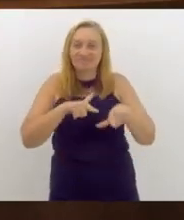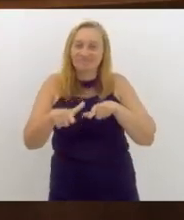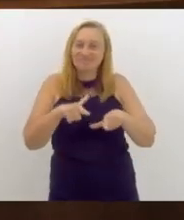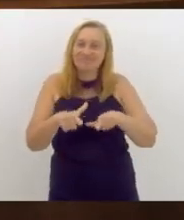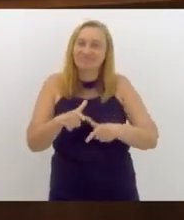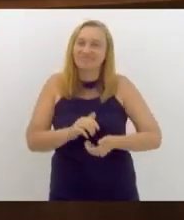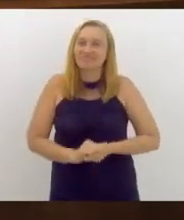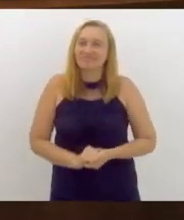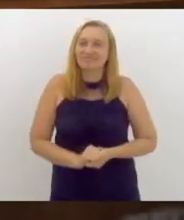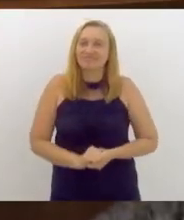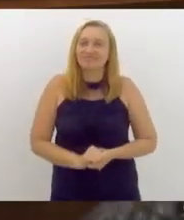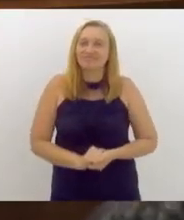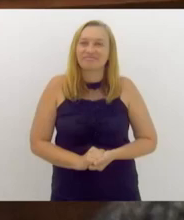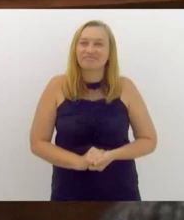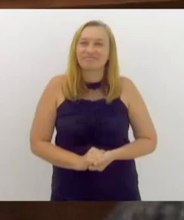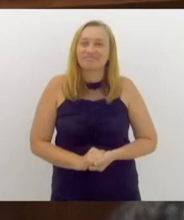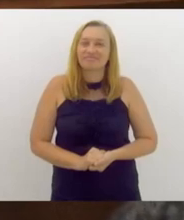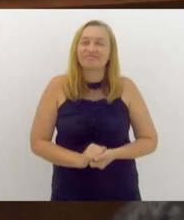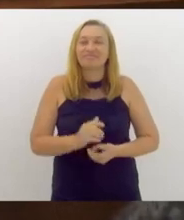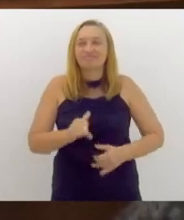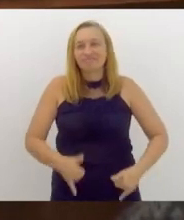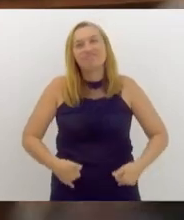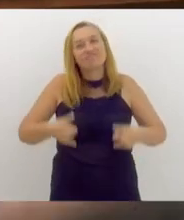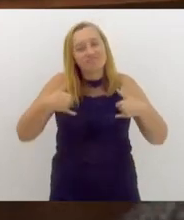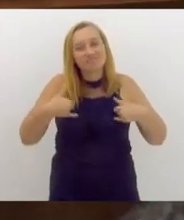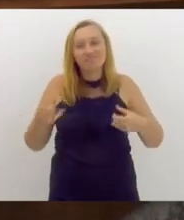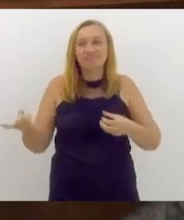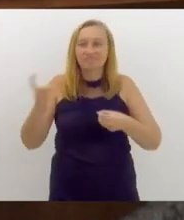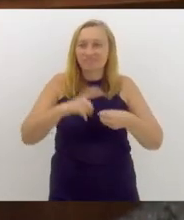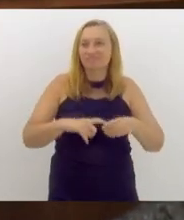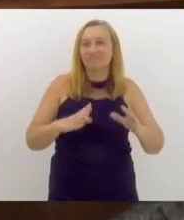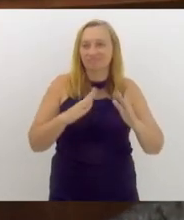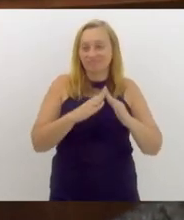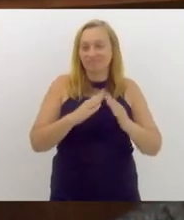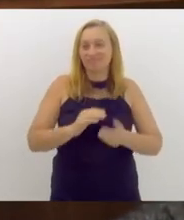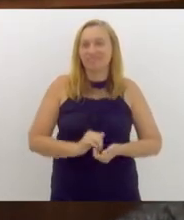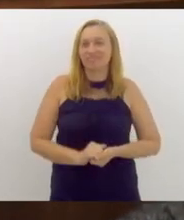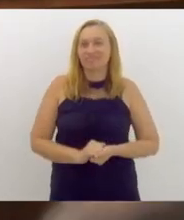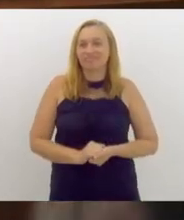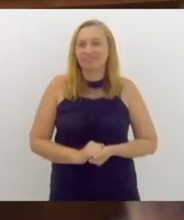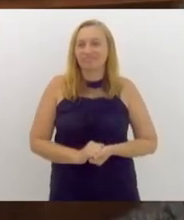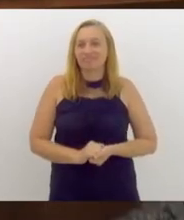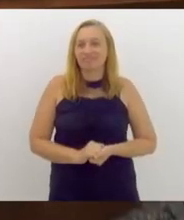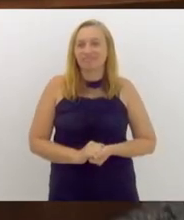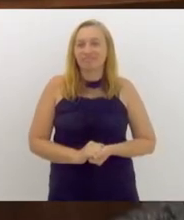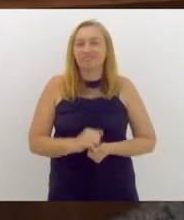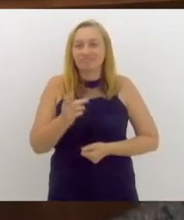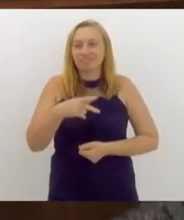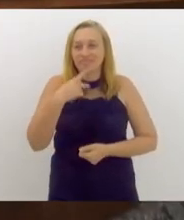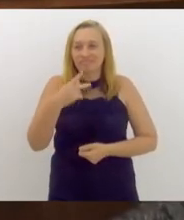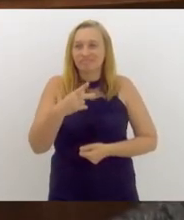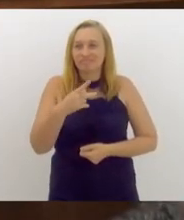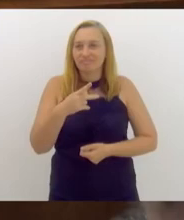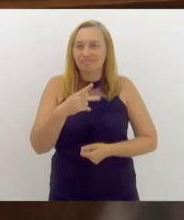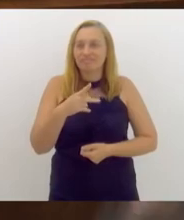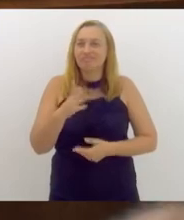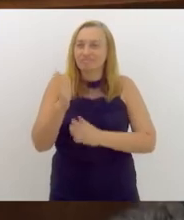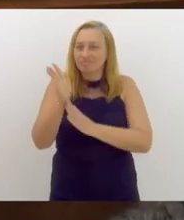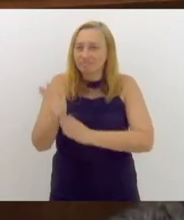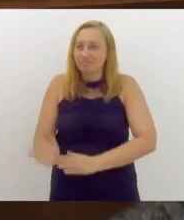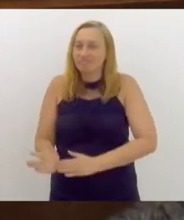e eu me orgulho muito de poder voltar para essa casa e dizer que serei